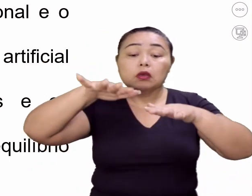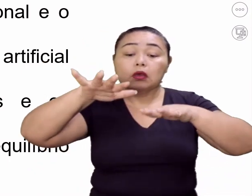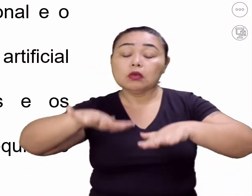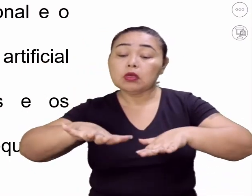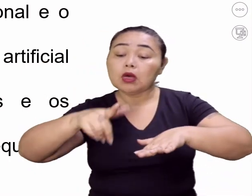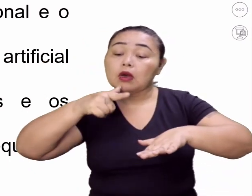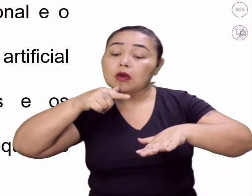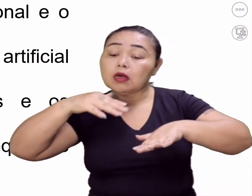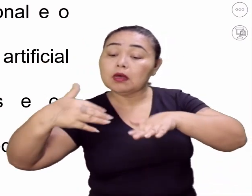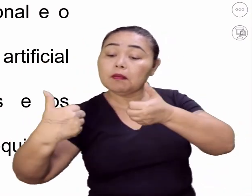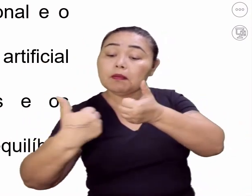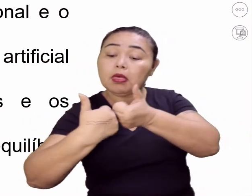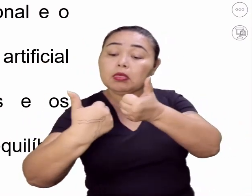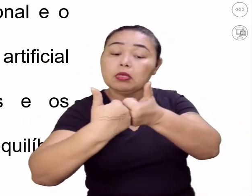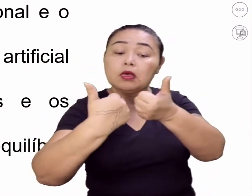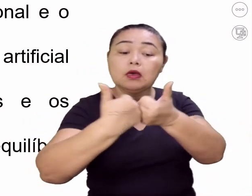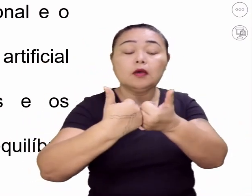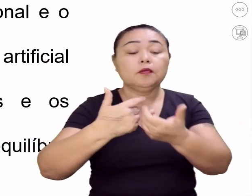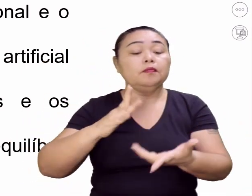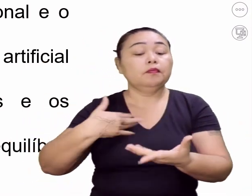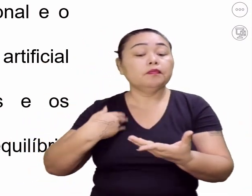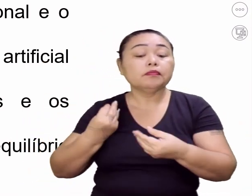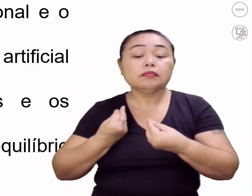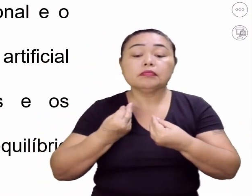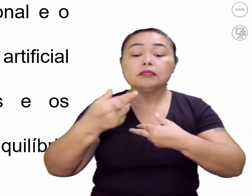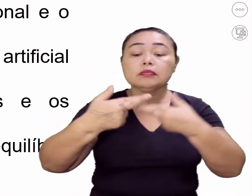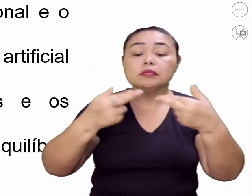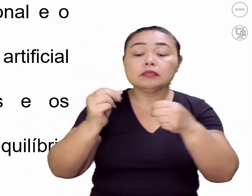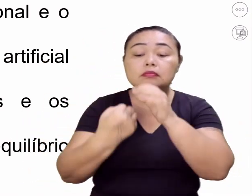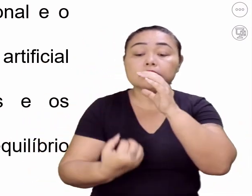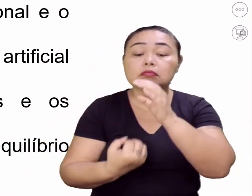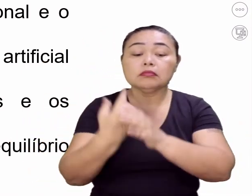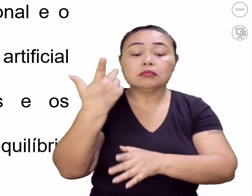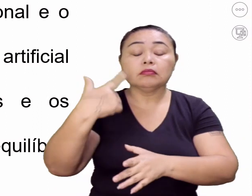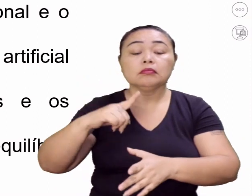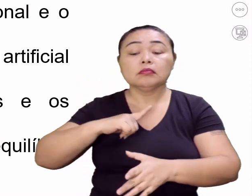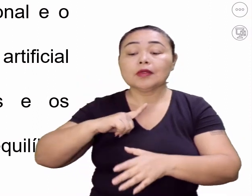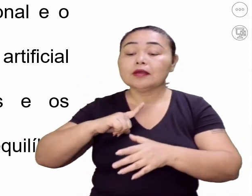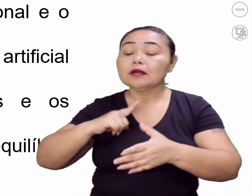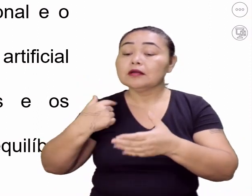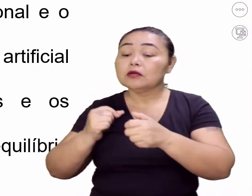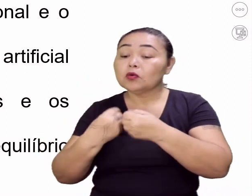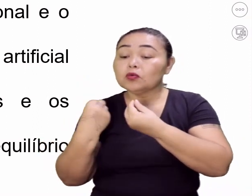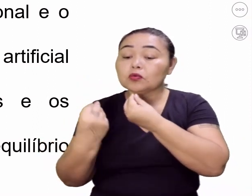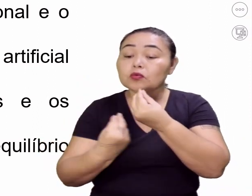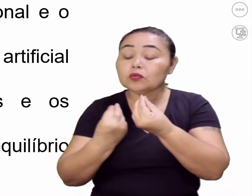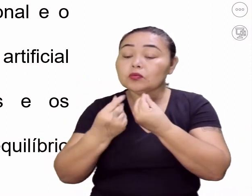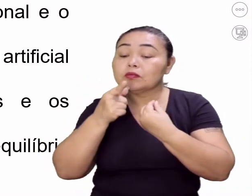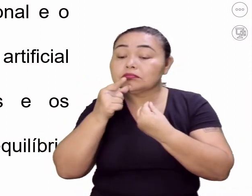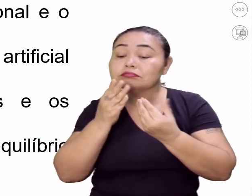litorâneos. C. A transposição do recurso e a criação artificiais